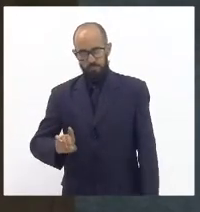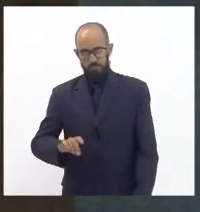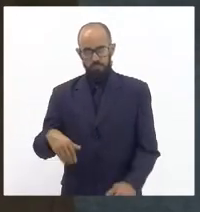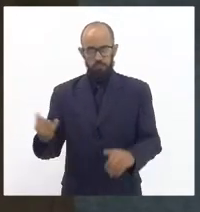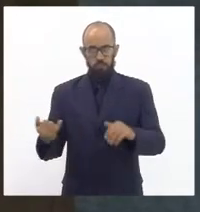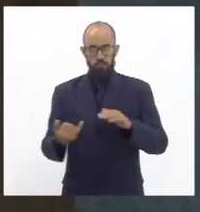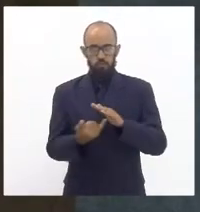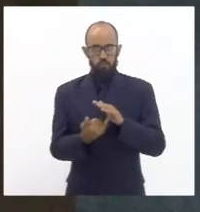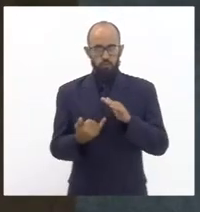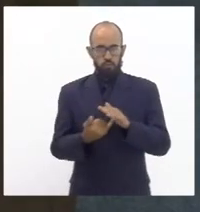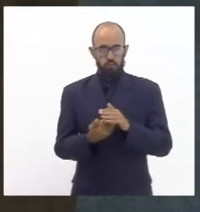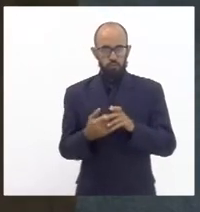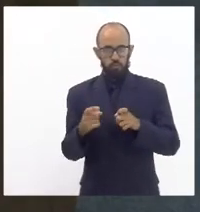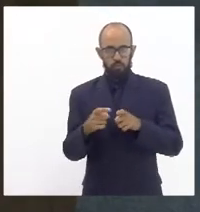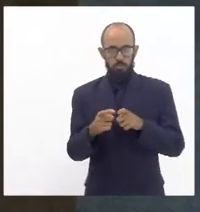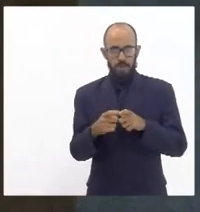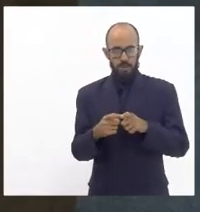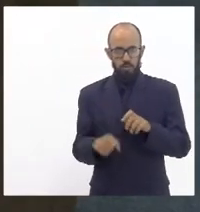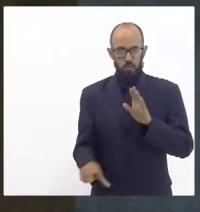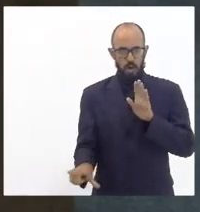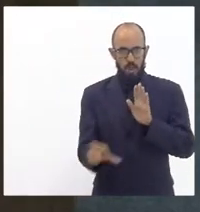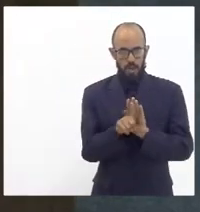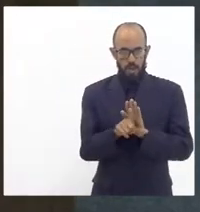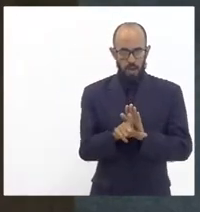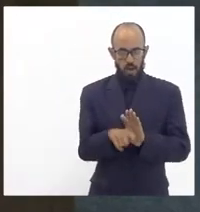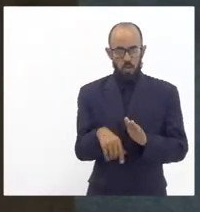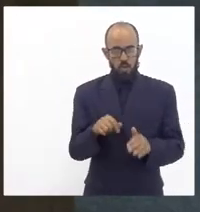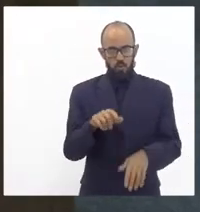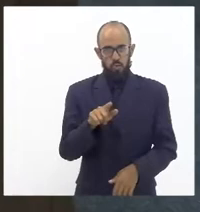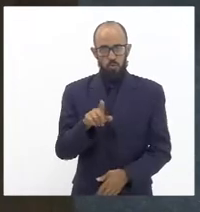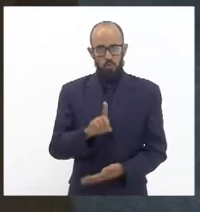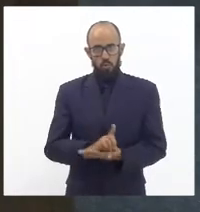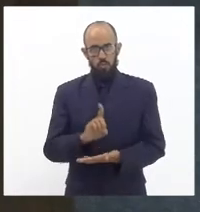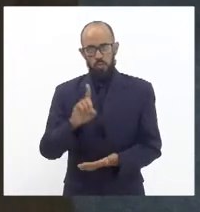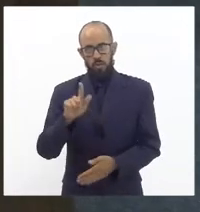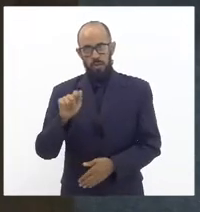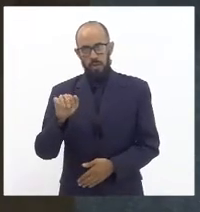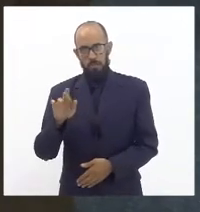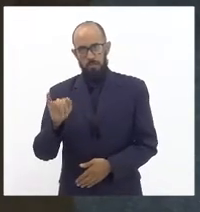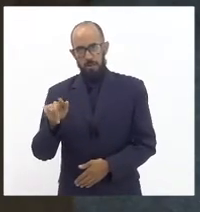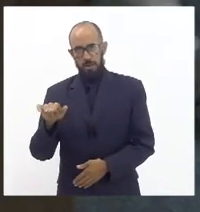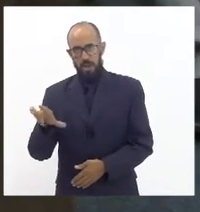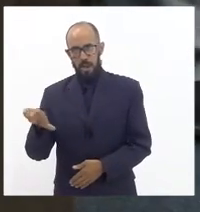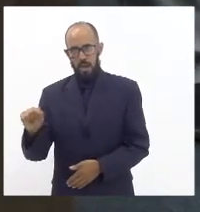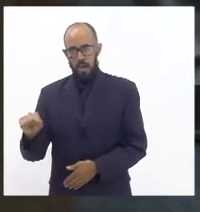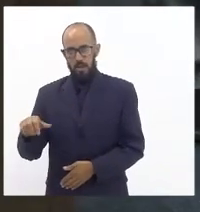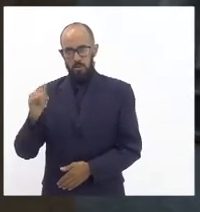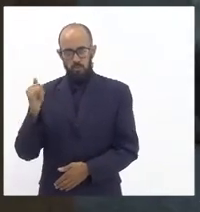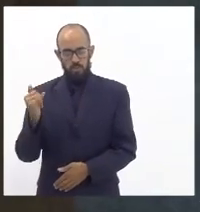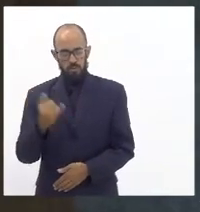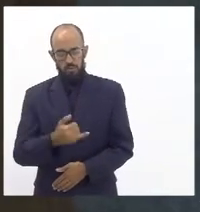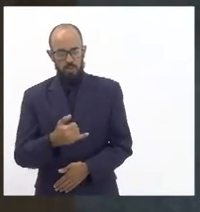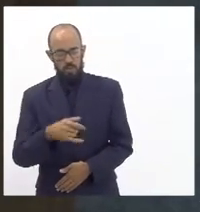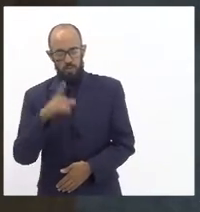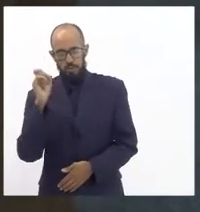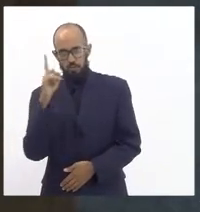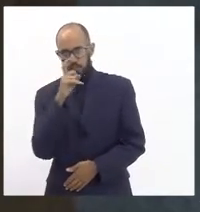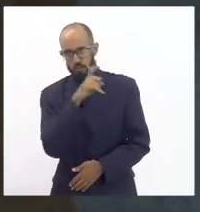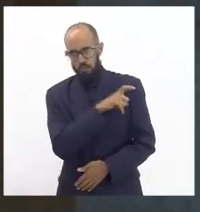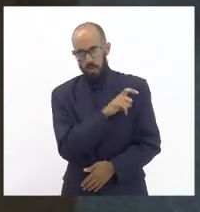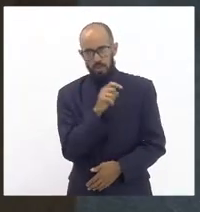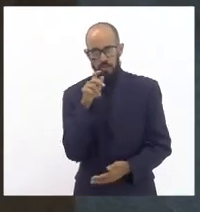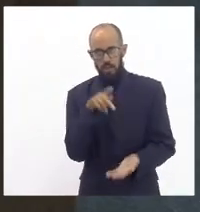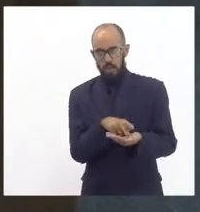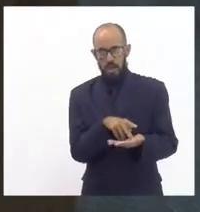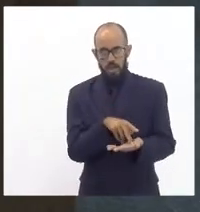Médico Legal d r a Gabriela quem eu quero agradecer a presença que nos alertava da dificuldade da realização